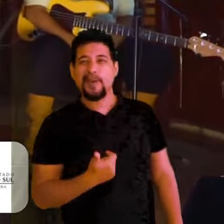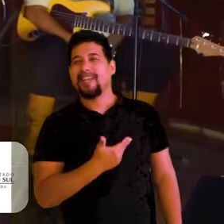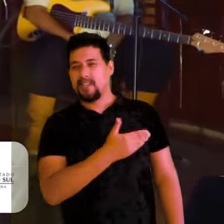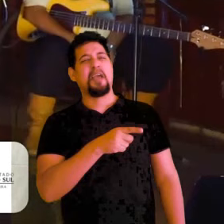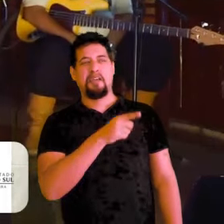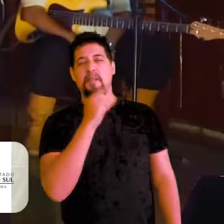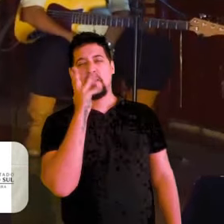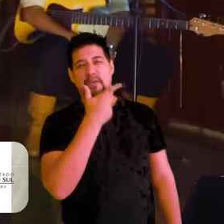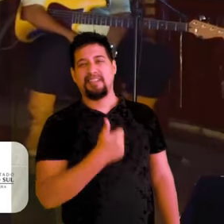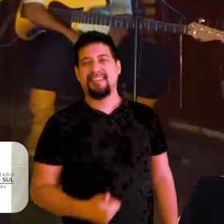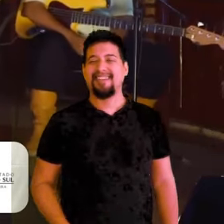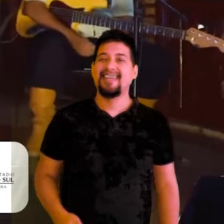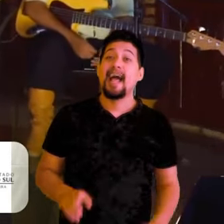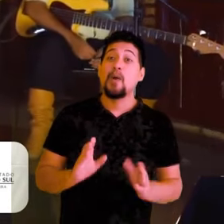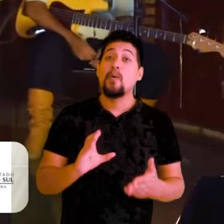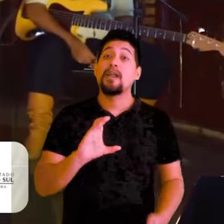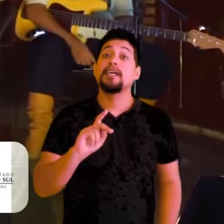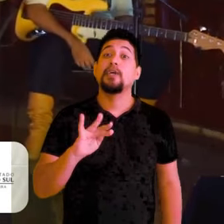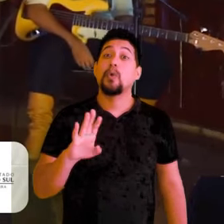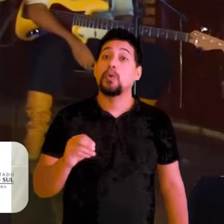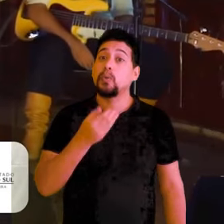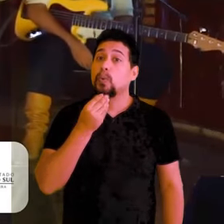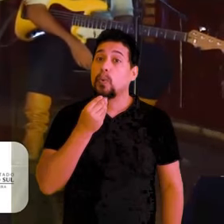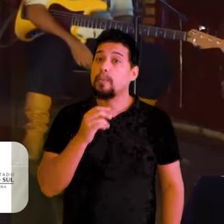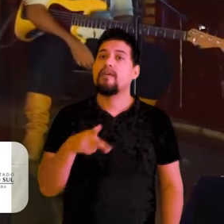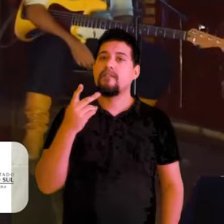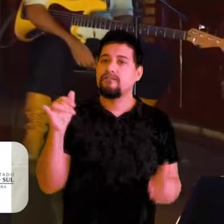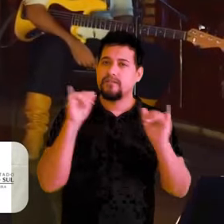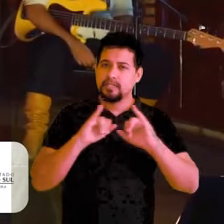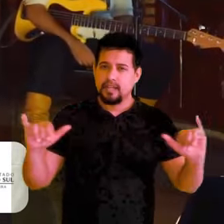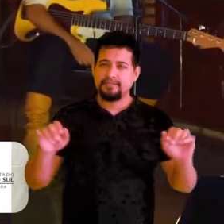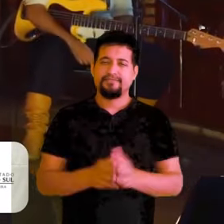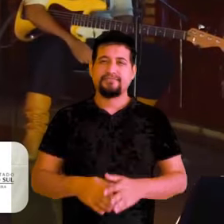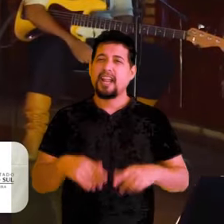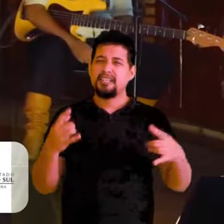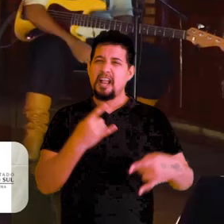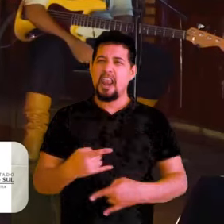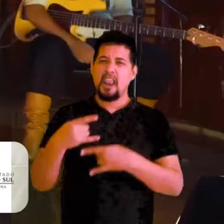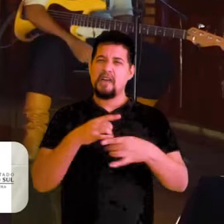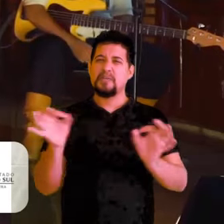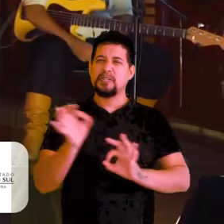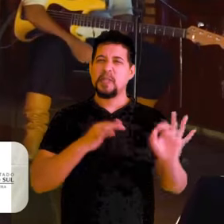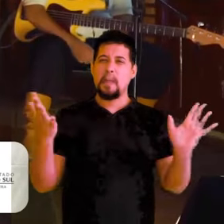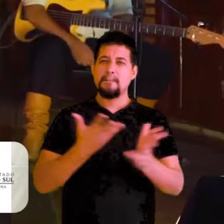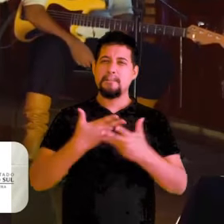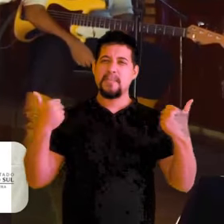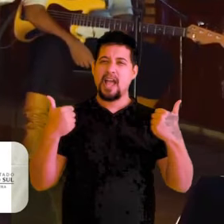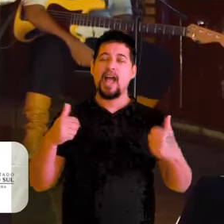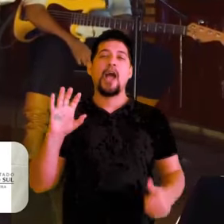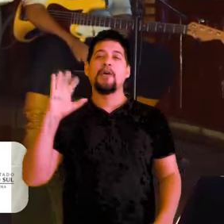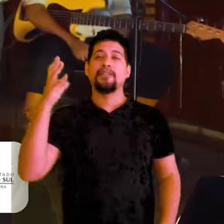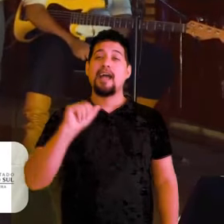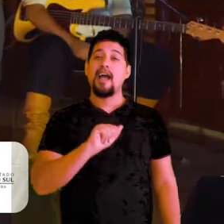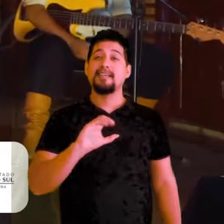né? esse é bonito. E agora o Canhoto dá um recadinho aí, né? Pois é, vamos dar esse recadinho aqui. Essa super live, esse projeto maravilhoso